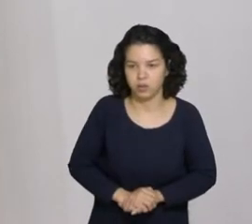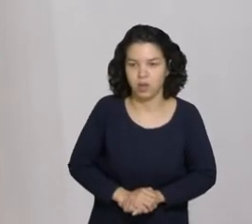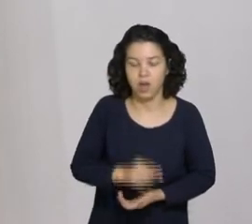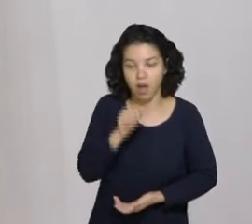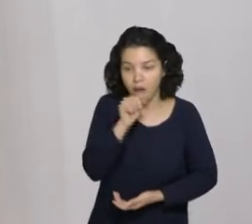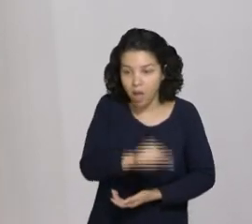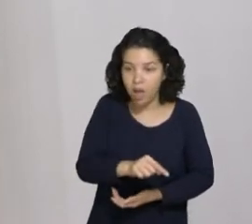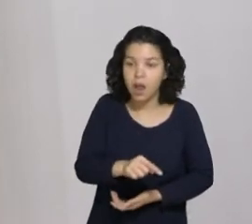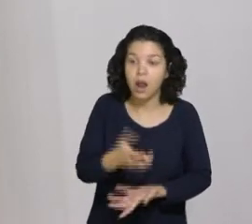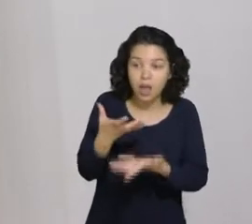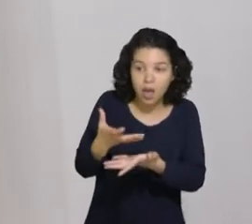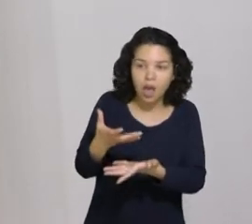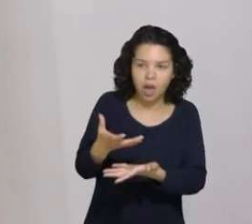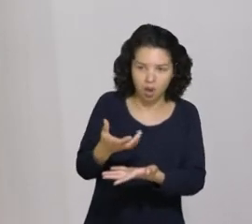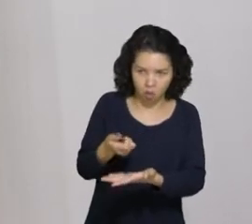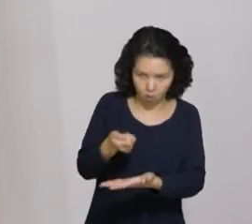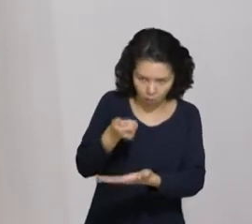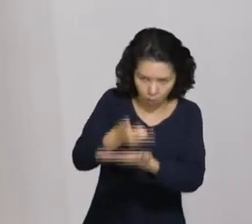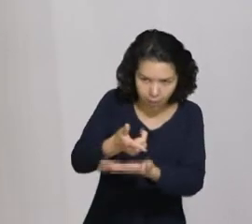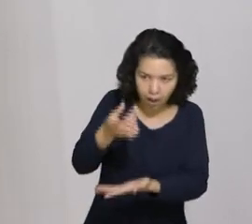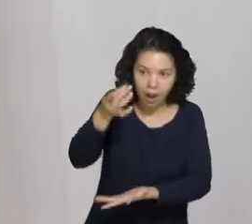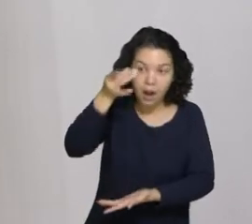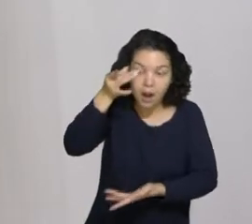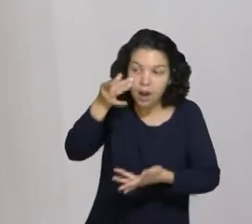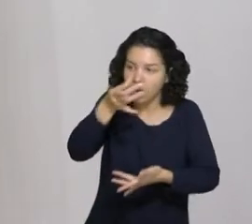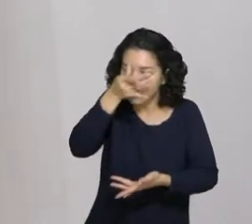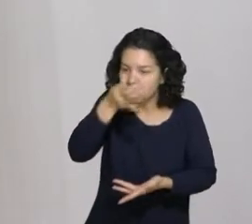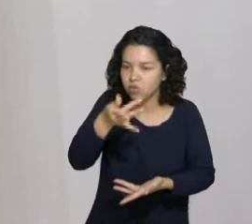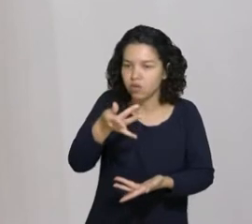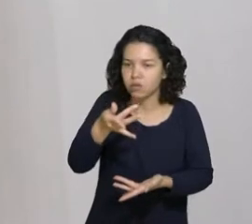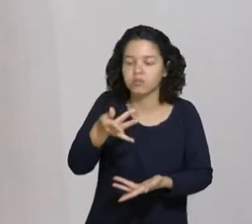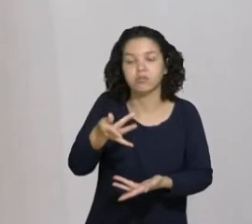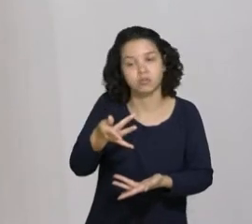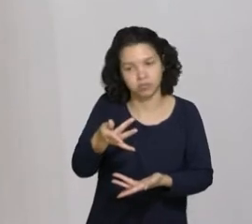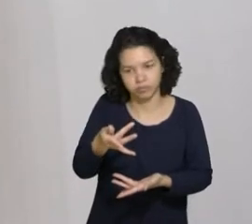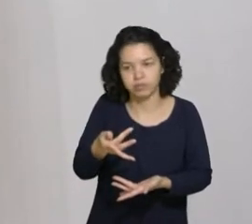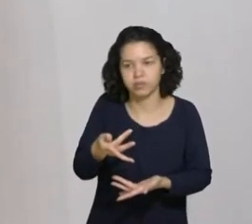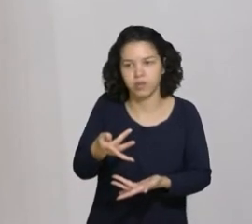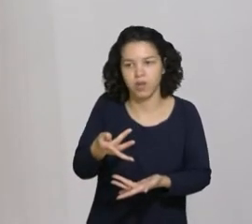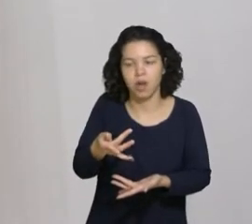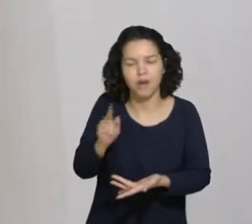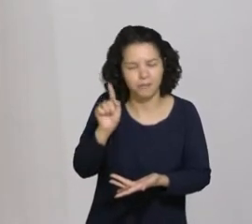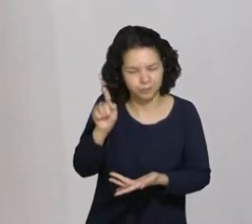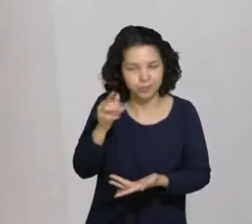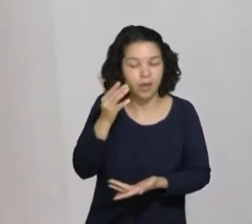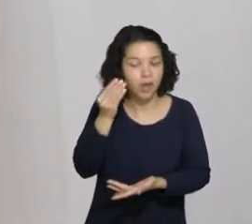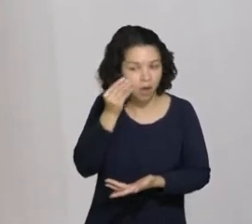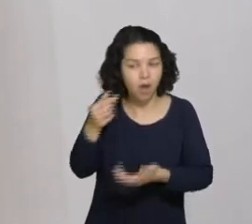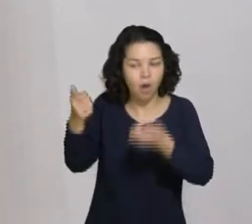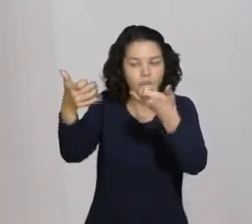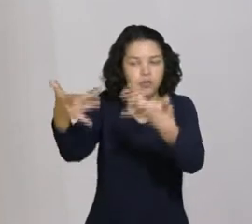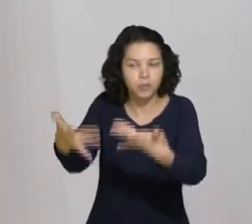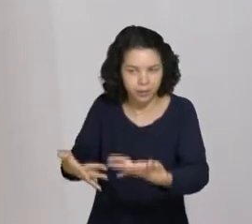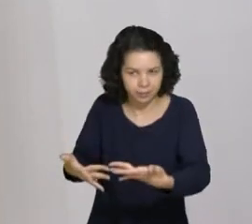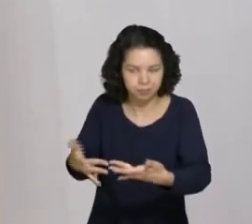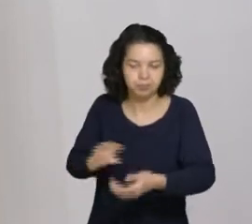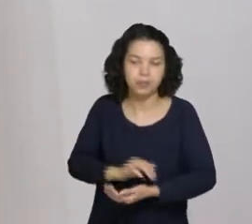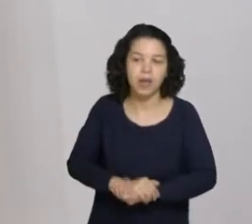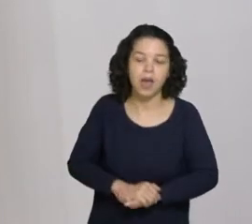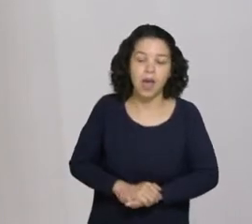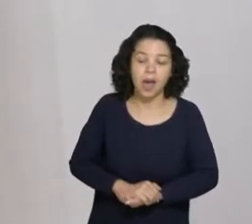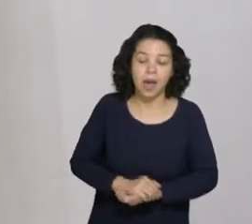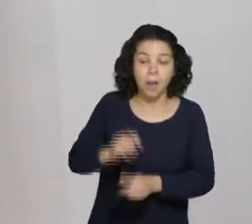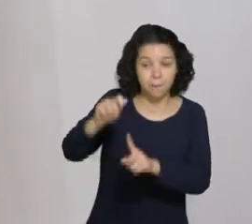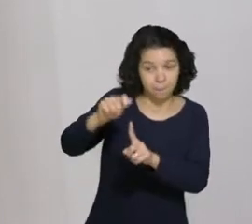bom agora começa outra parte do Absurdo Vejam Só em dezembro